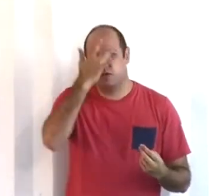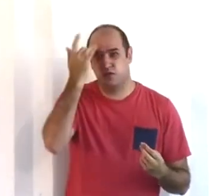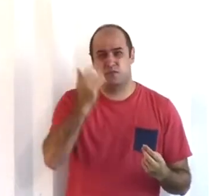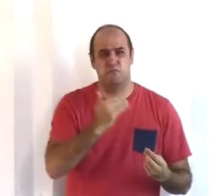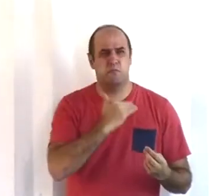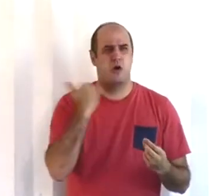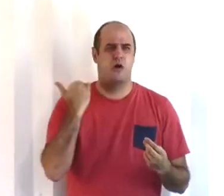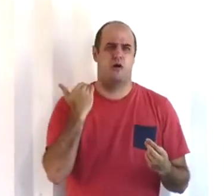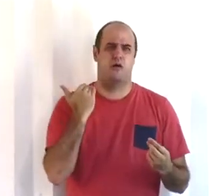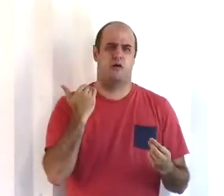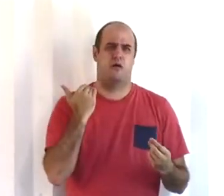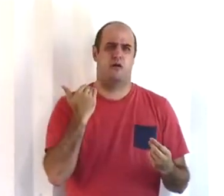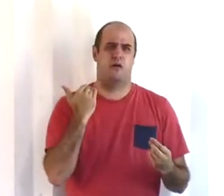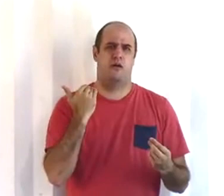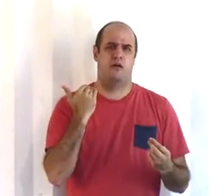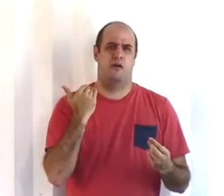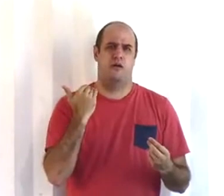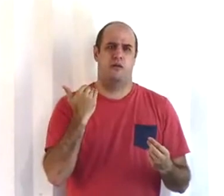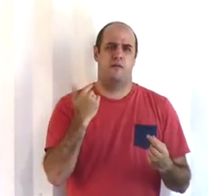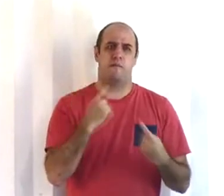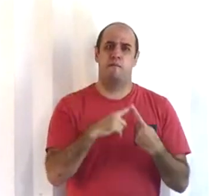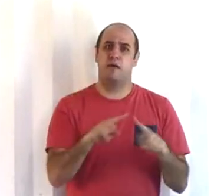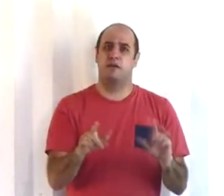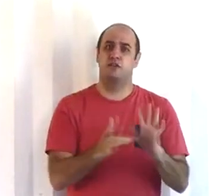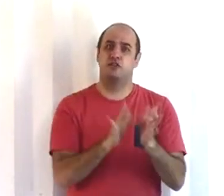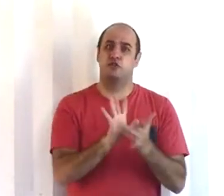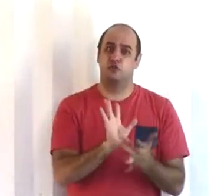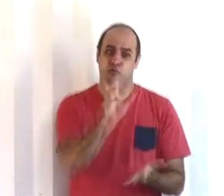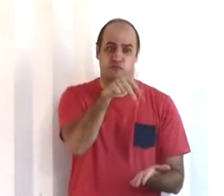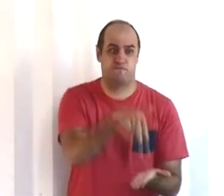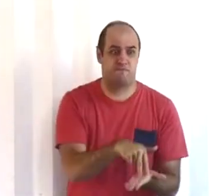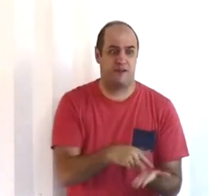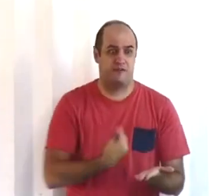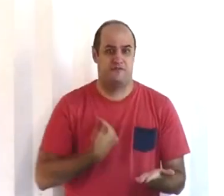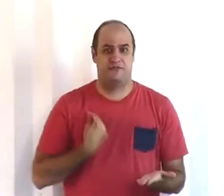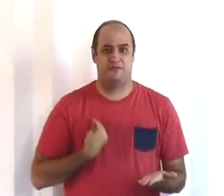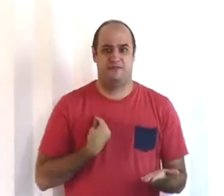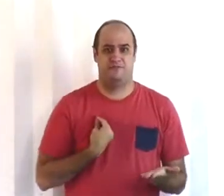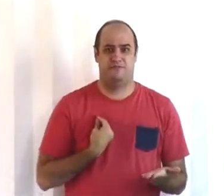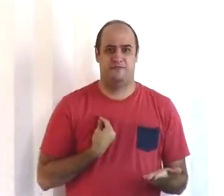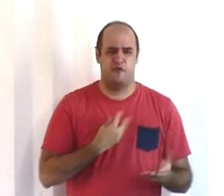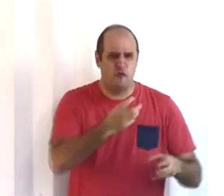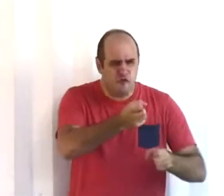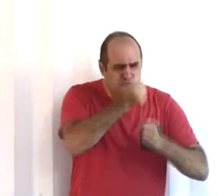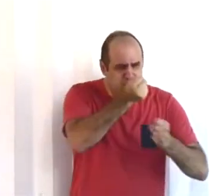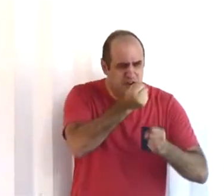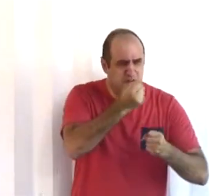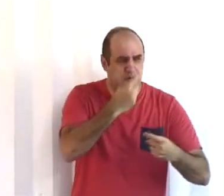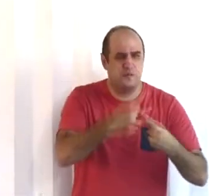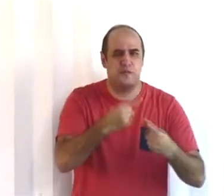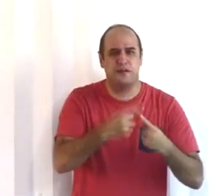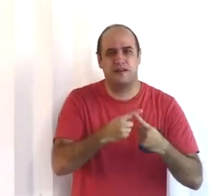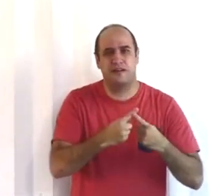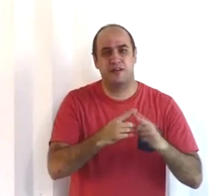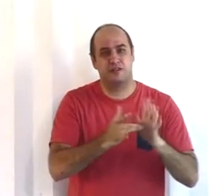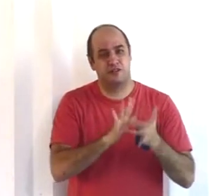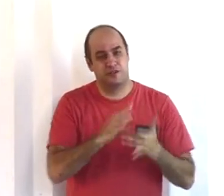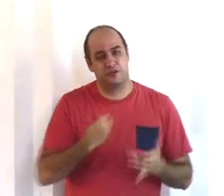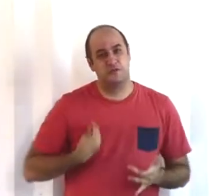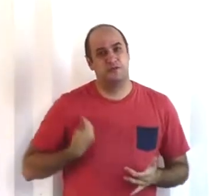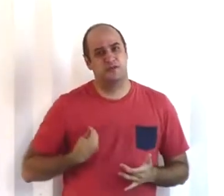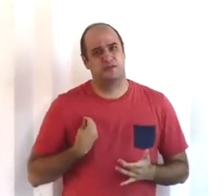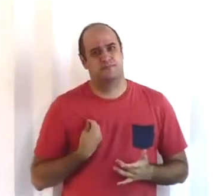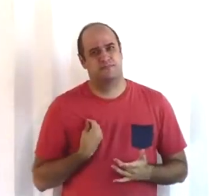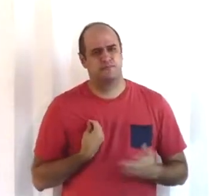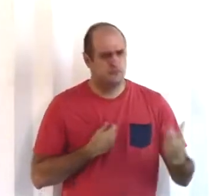não morreu, está vivo. Permaneçam firmes, porque Jesus está vivo. Eles estavam possivelmente imaginando: